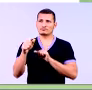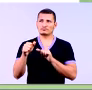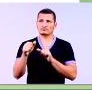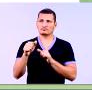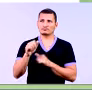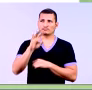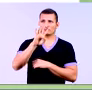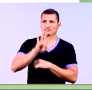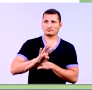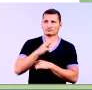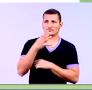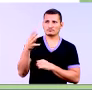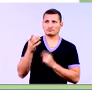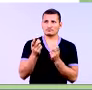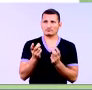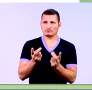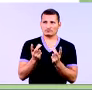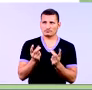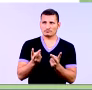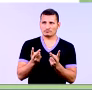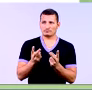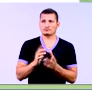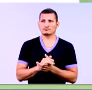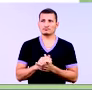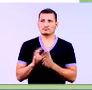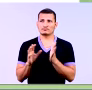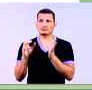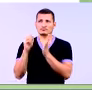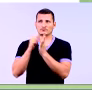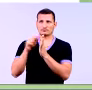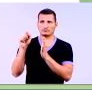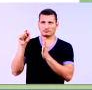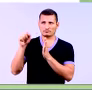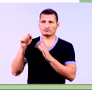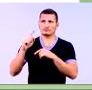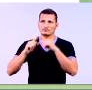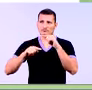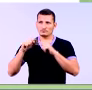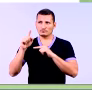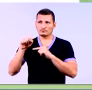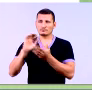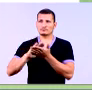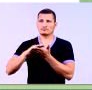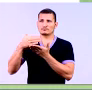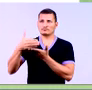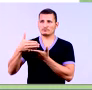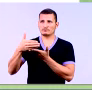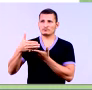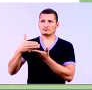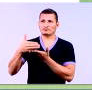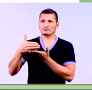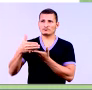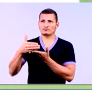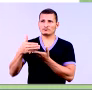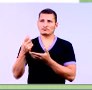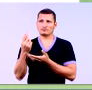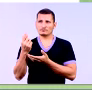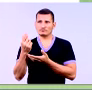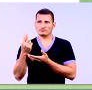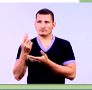venda. Tá? Registrou aqui que o produto em questão é notebook e o que o valor é